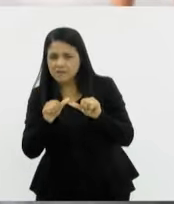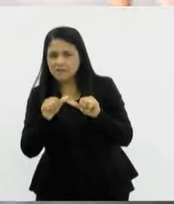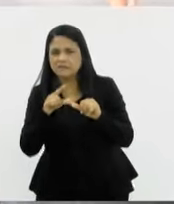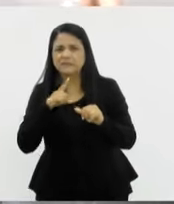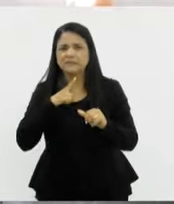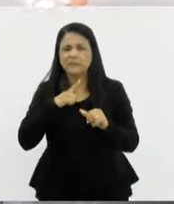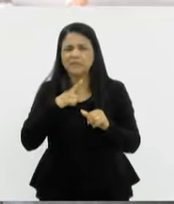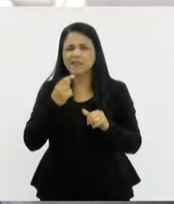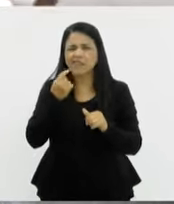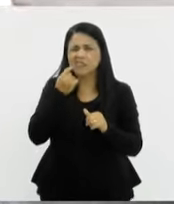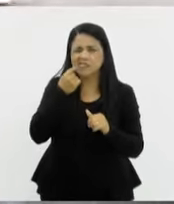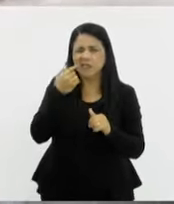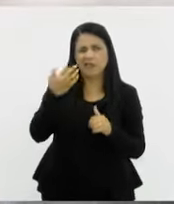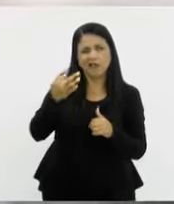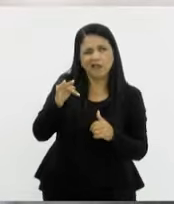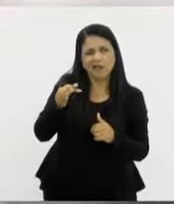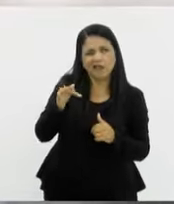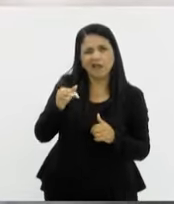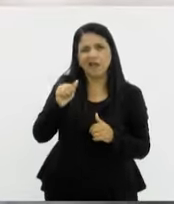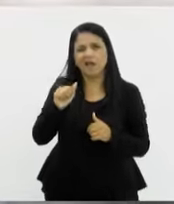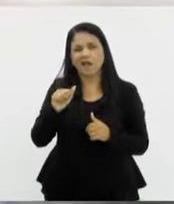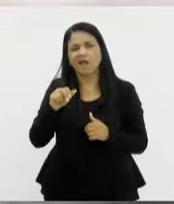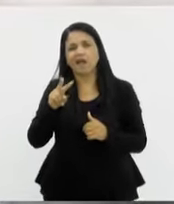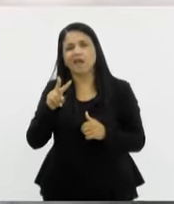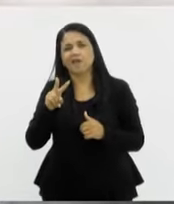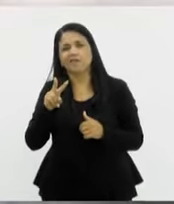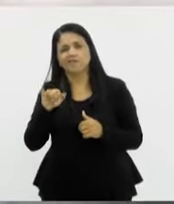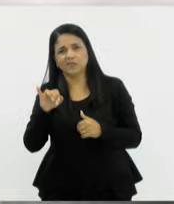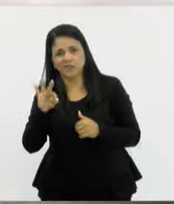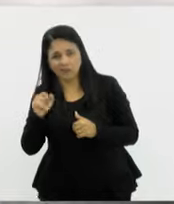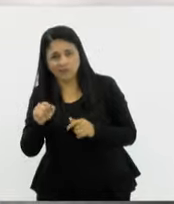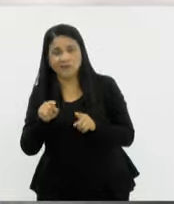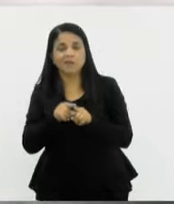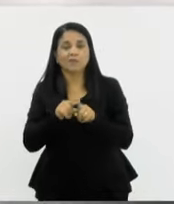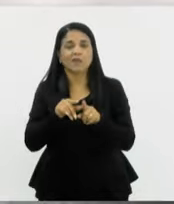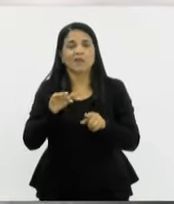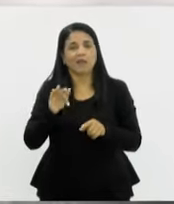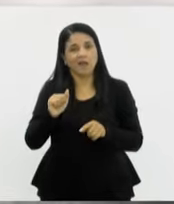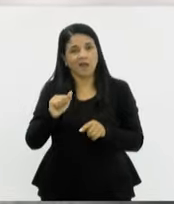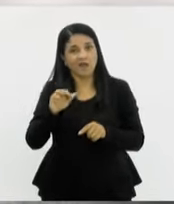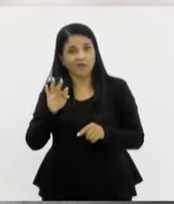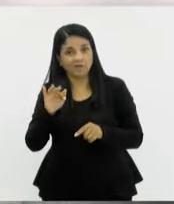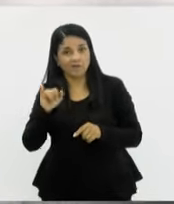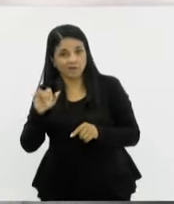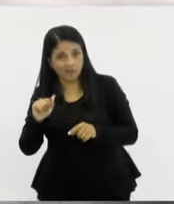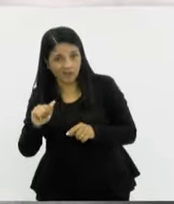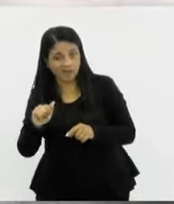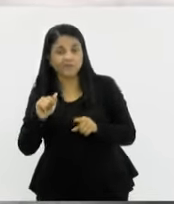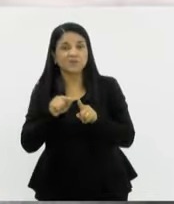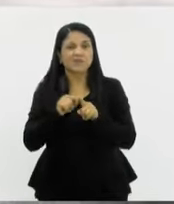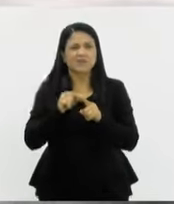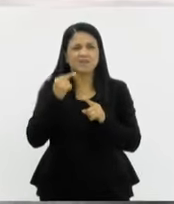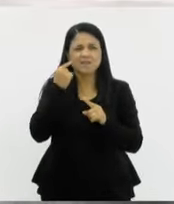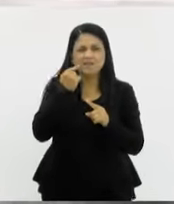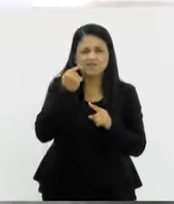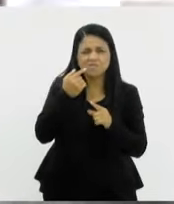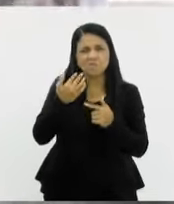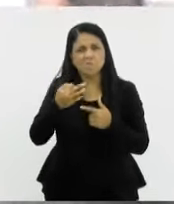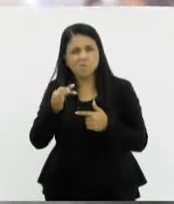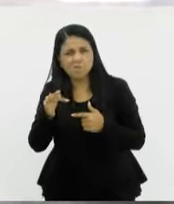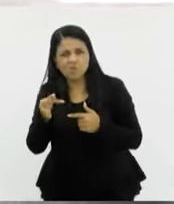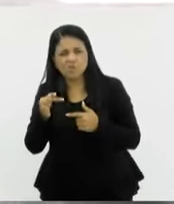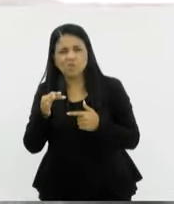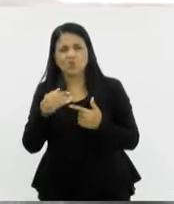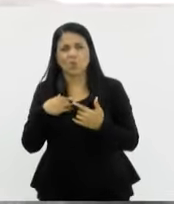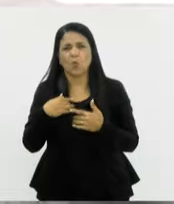alguma afta que já tem mais de 14 dias que não cicatrizou, se tem alguma lesão, se tem alguma manchinha ou algum outro tipo de